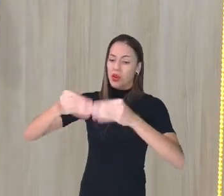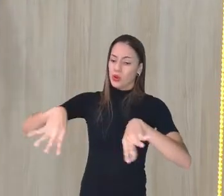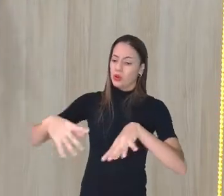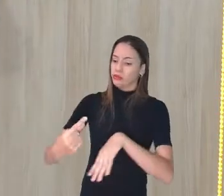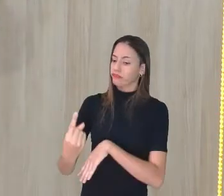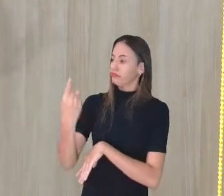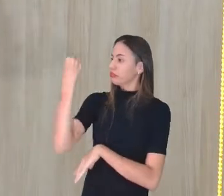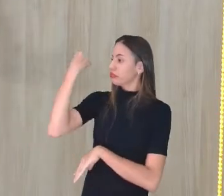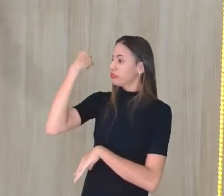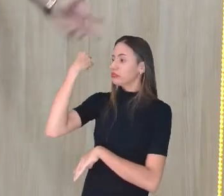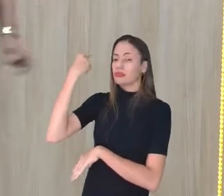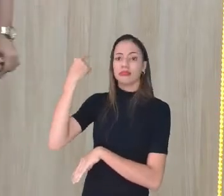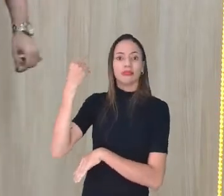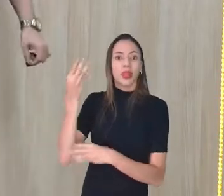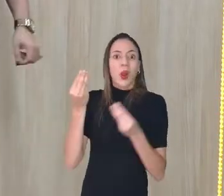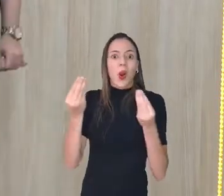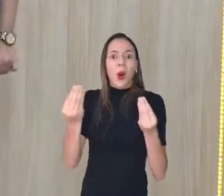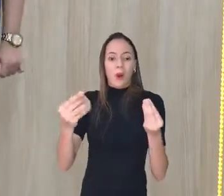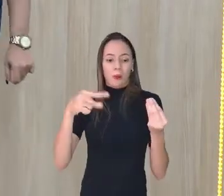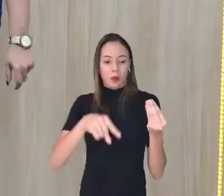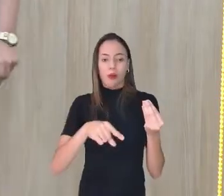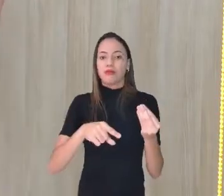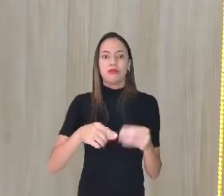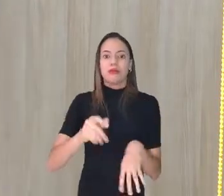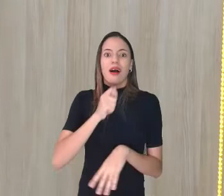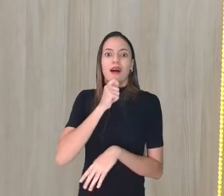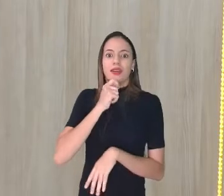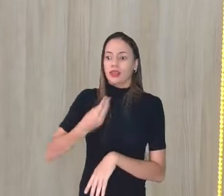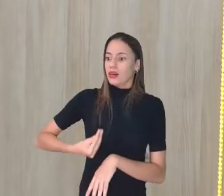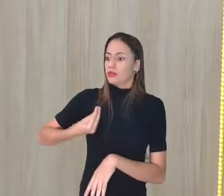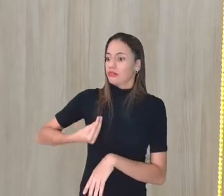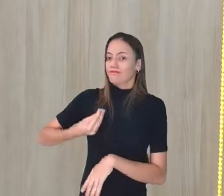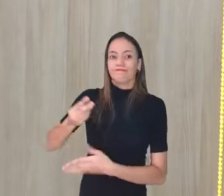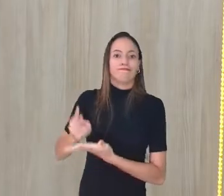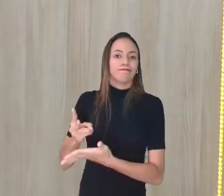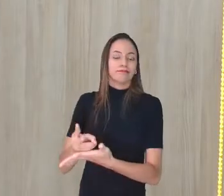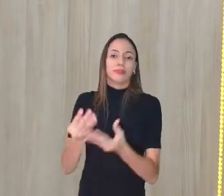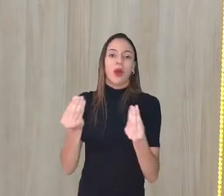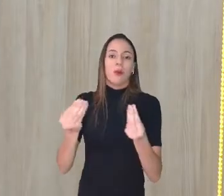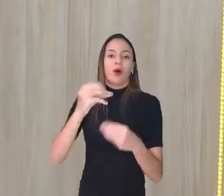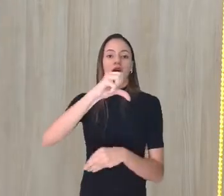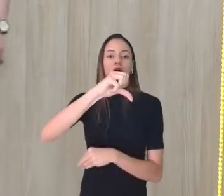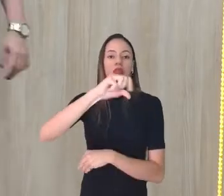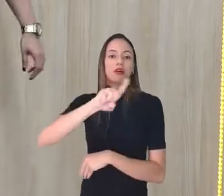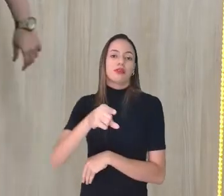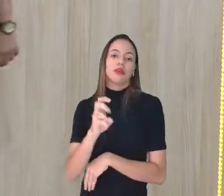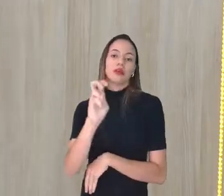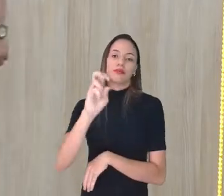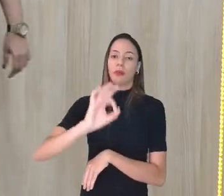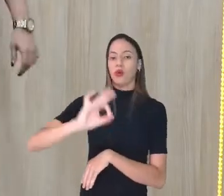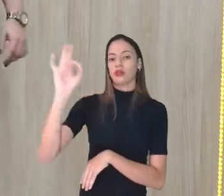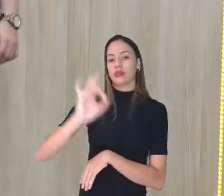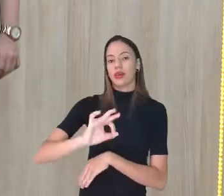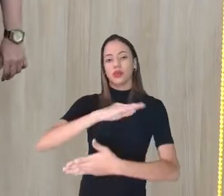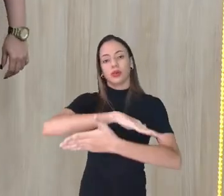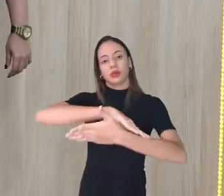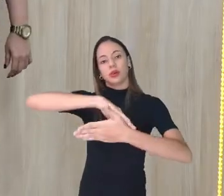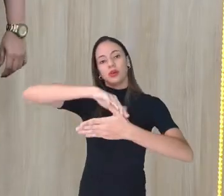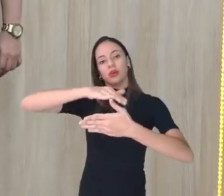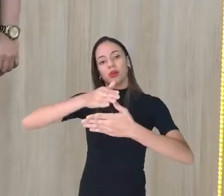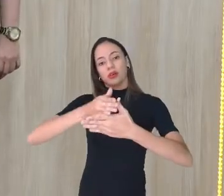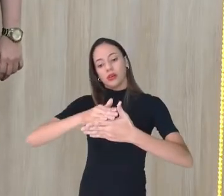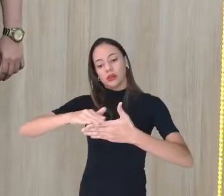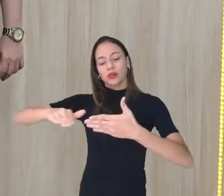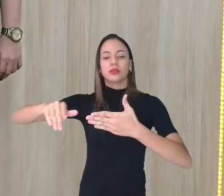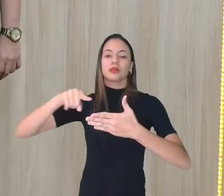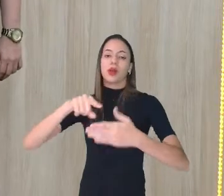eu não sei como é que ainda existe Mata Atlântica, sinceramente, tá? Então, 9,5% aí da nossa Mata Atlântica, belíssima, e